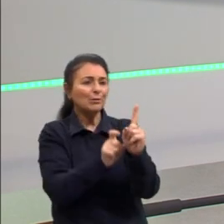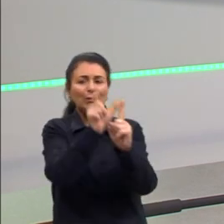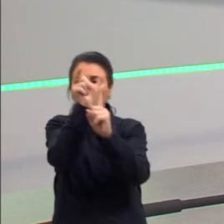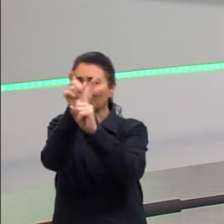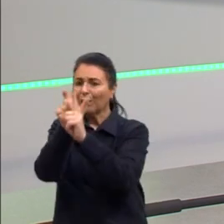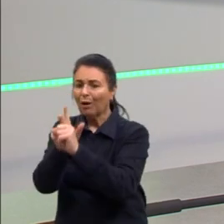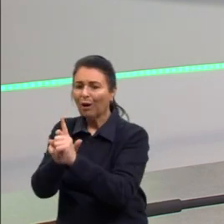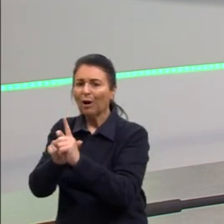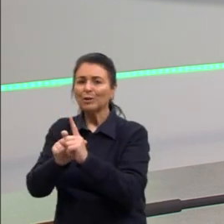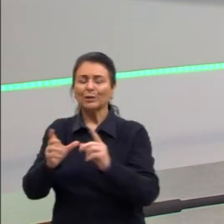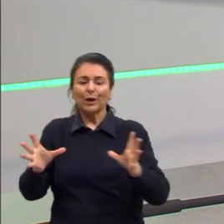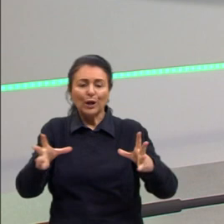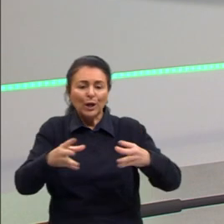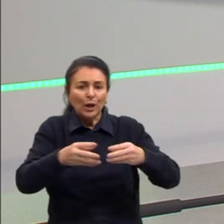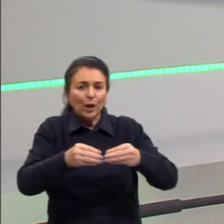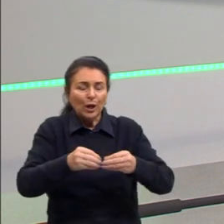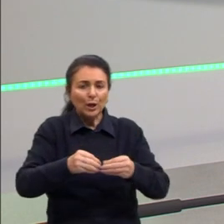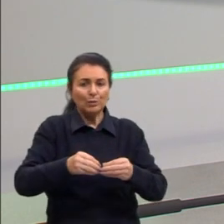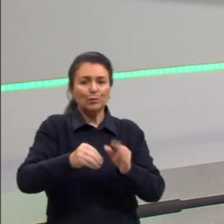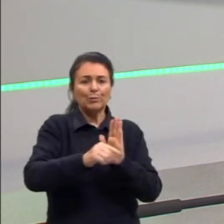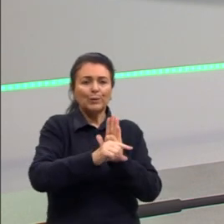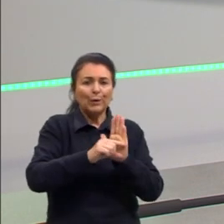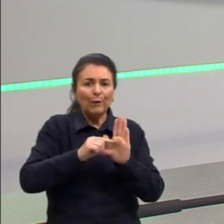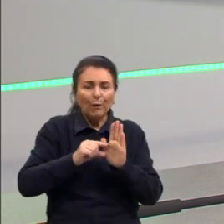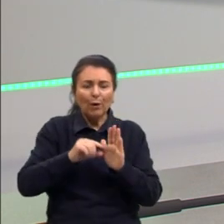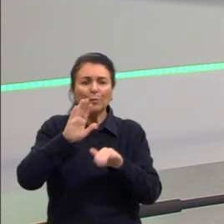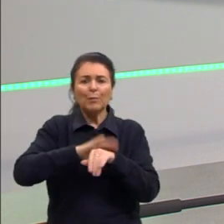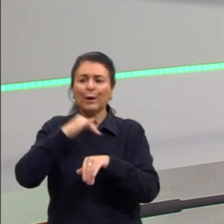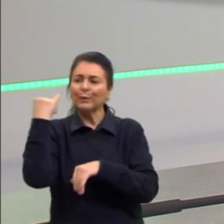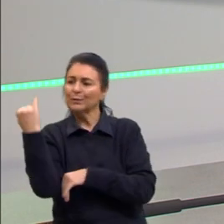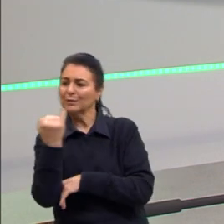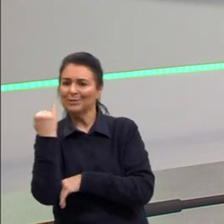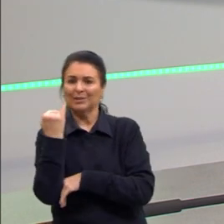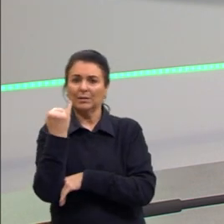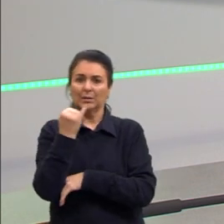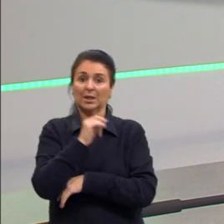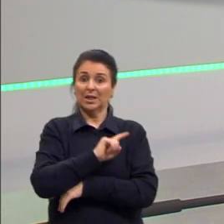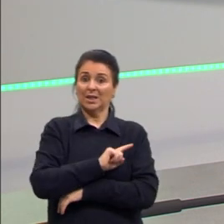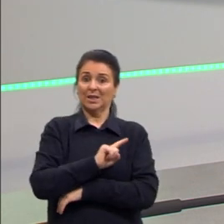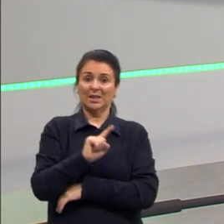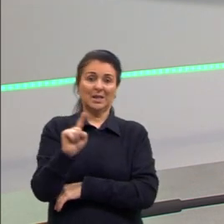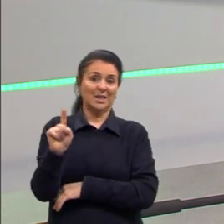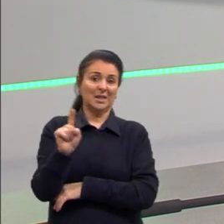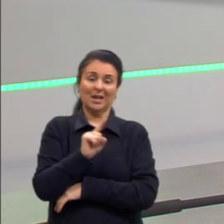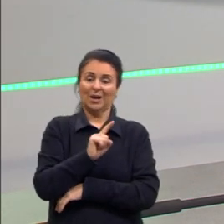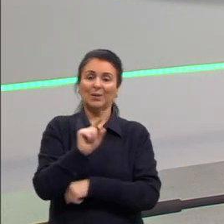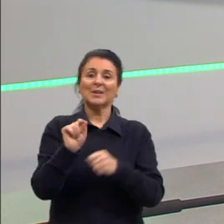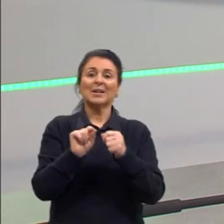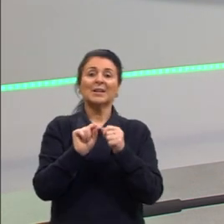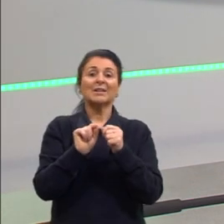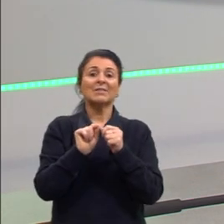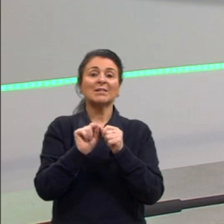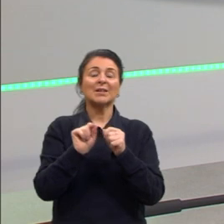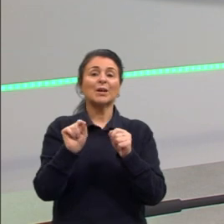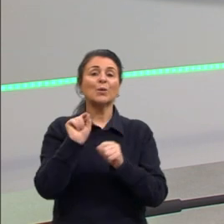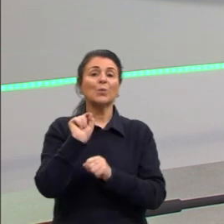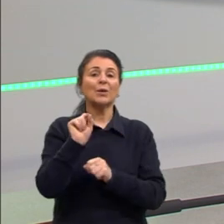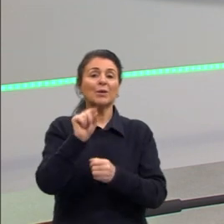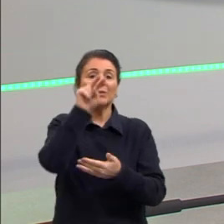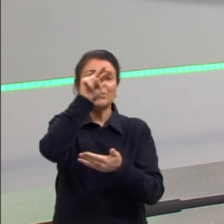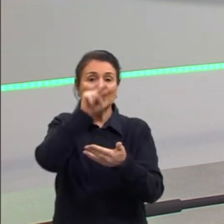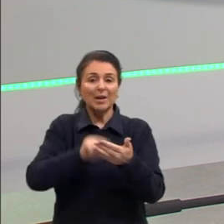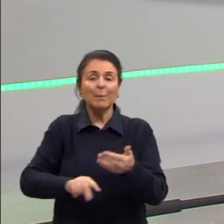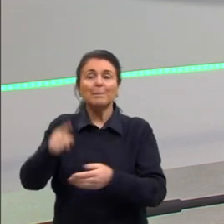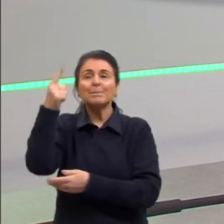na resumo da obra clímax desfecho não gente não é esse a gente tem que fazer o quê quando a gente